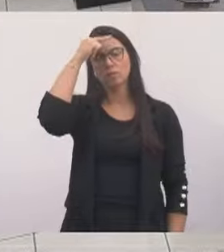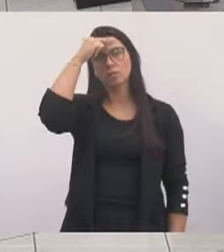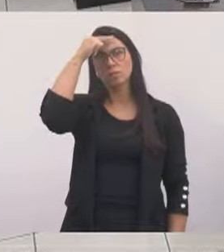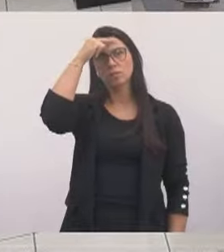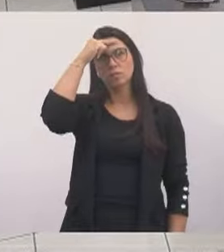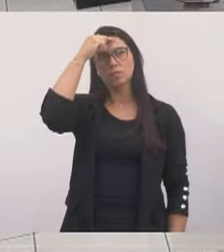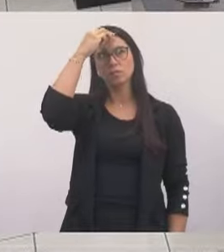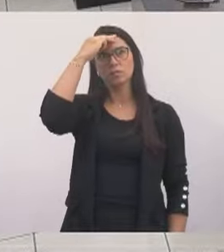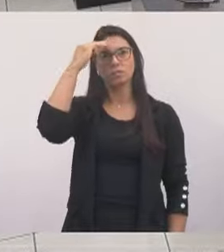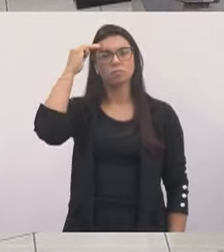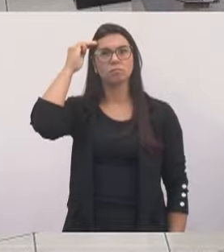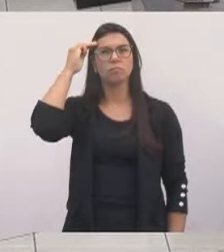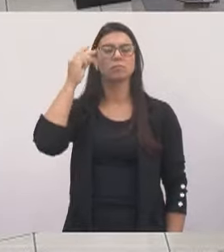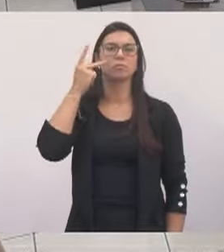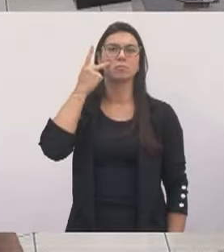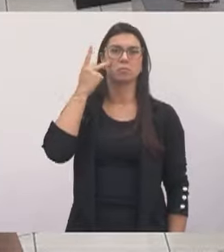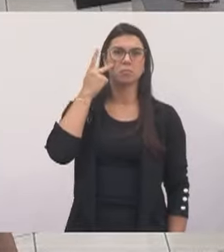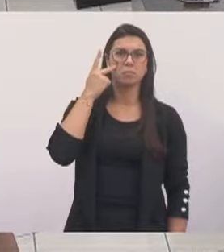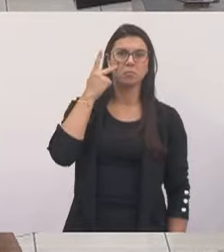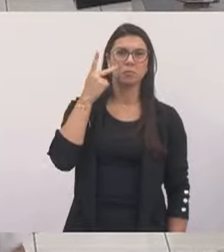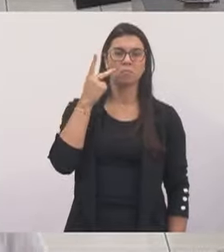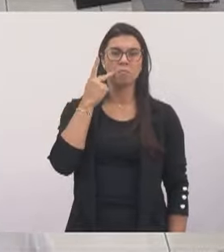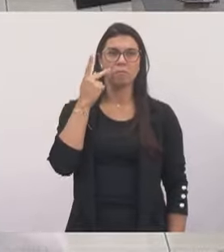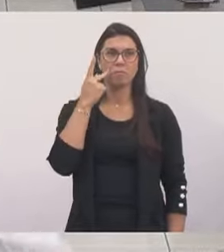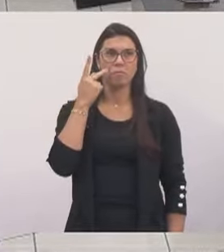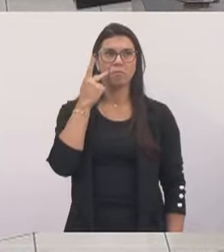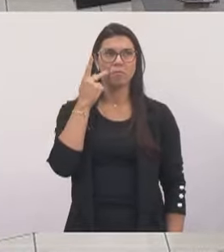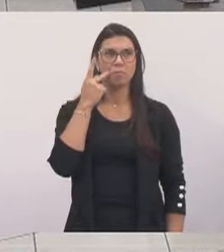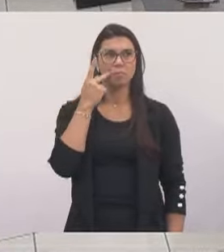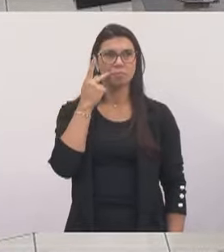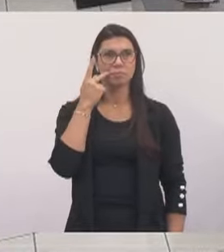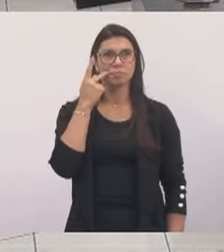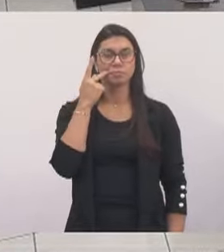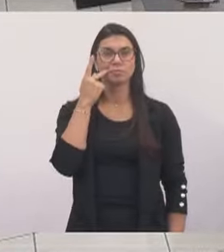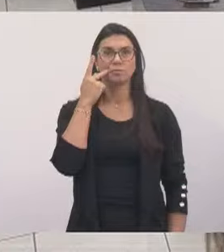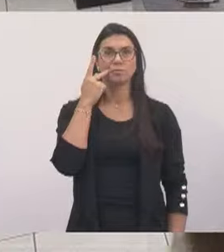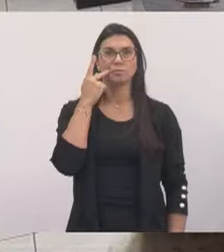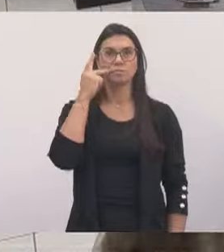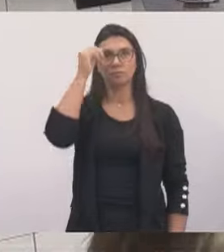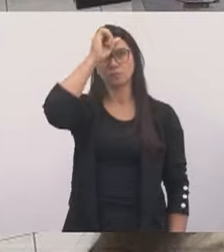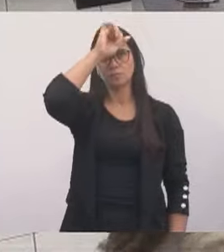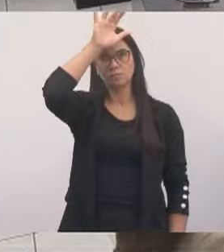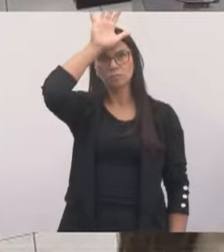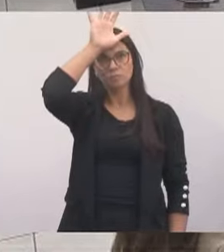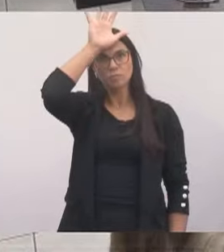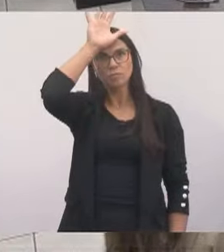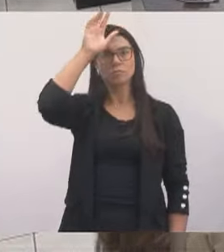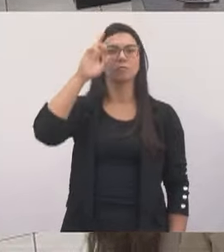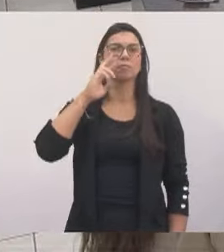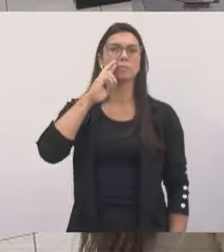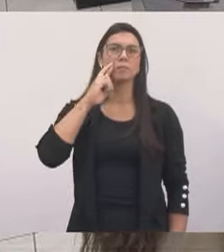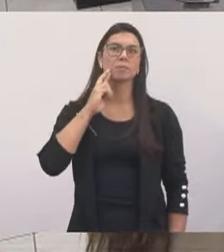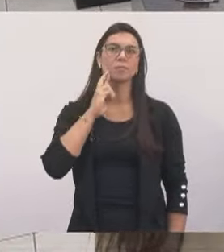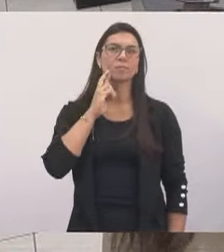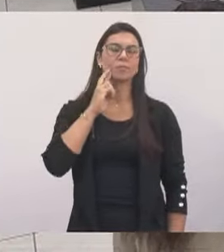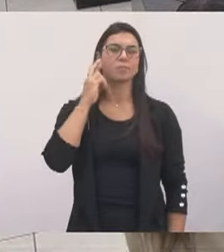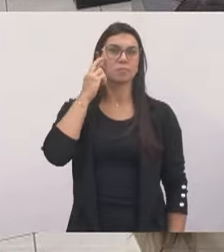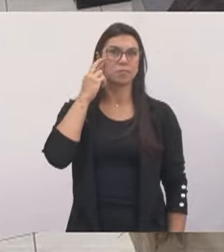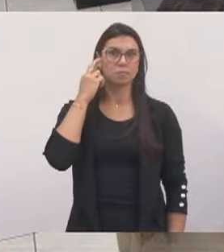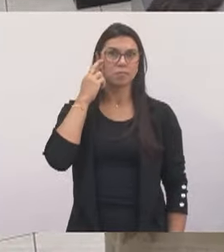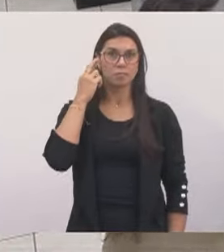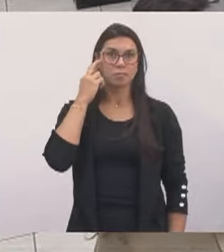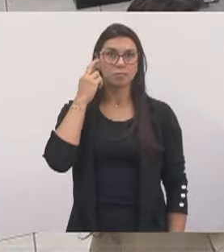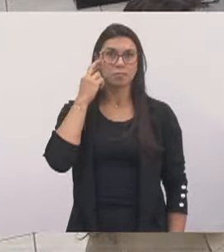vereadora Maria Amélia, vereador Paulinho do Esporte, vereador Paulinho dos Condutores, vereador Dr. Rodrigo Salomão, vereador Rogério Timóteo, vereador